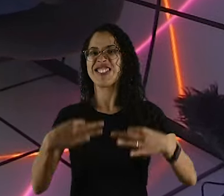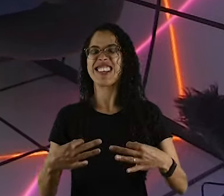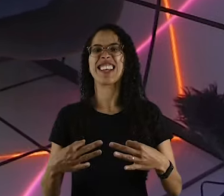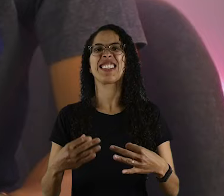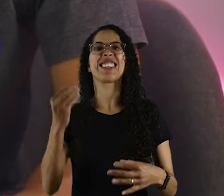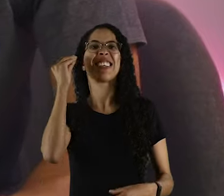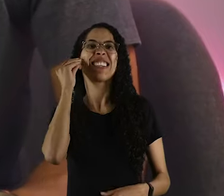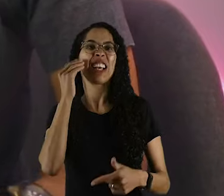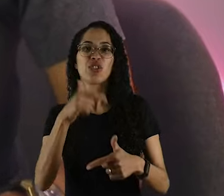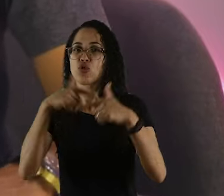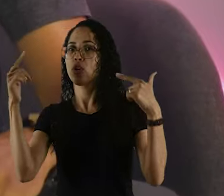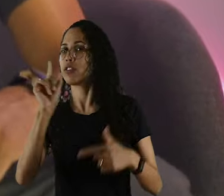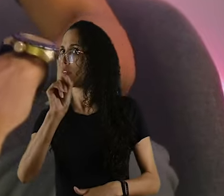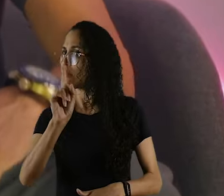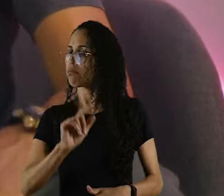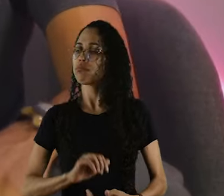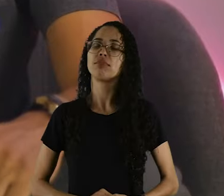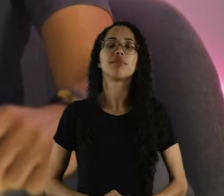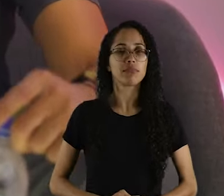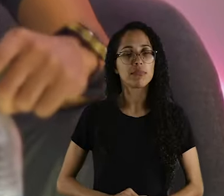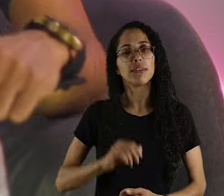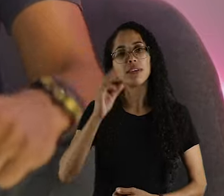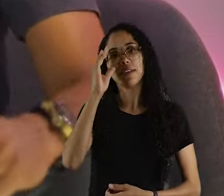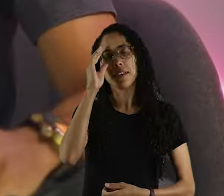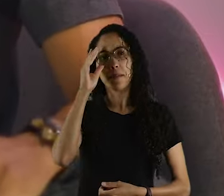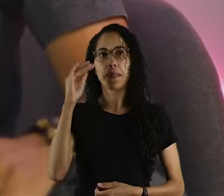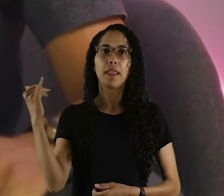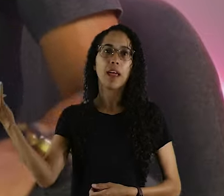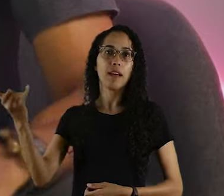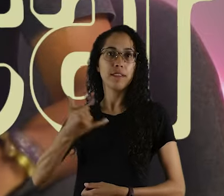sorte. Os conteúdos que chegam para a gente, eles falam